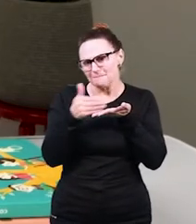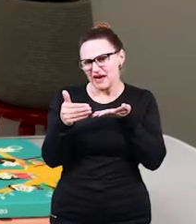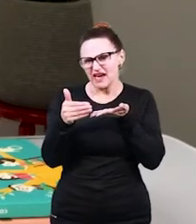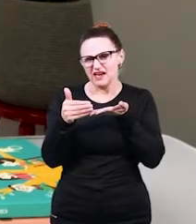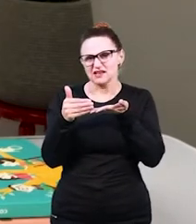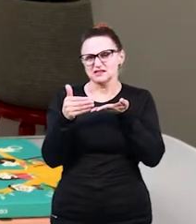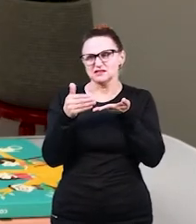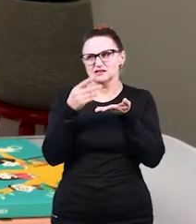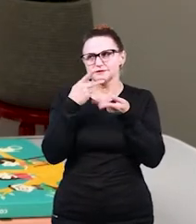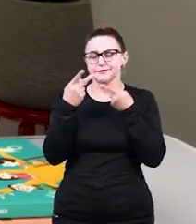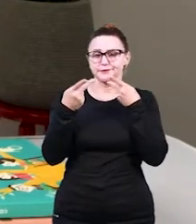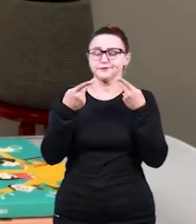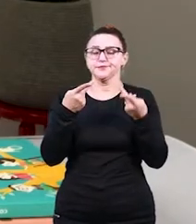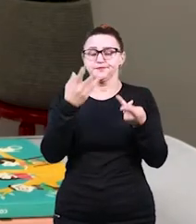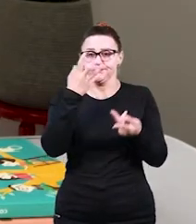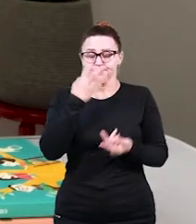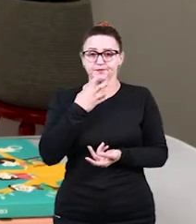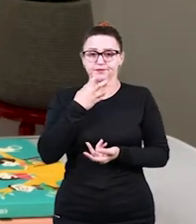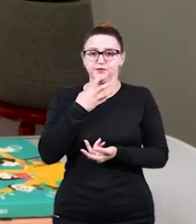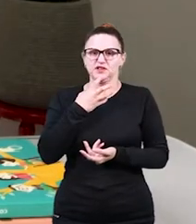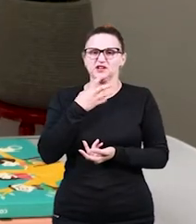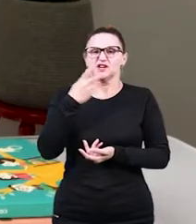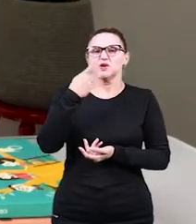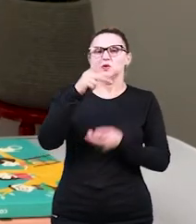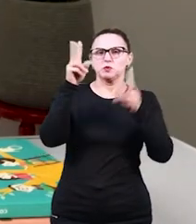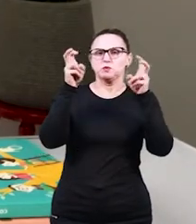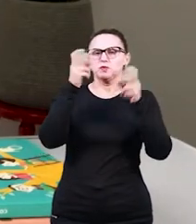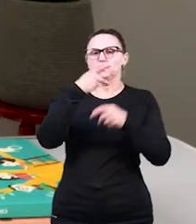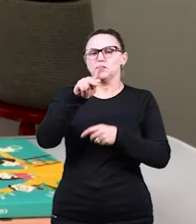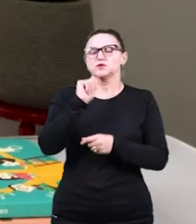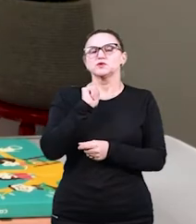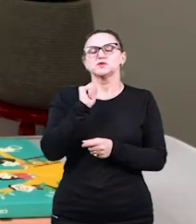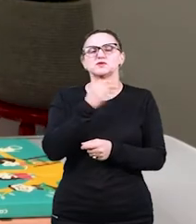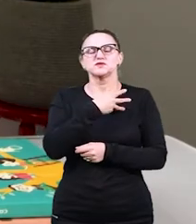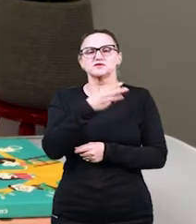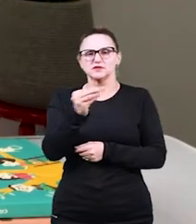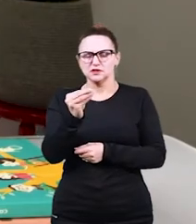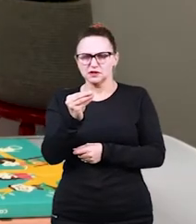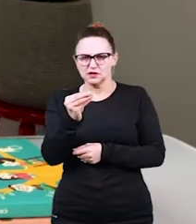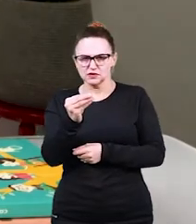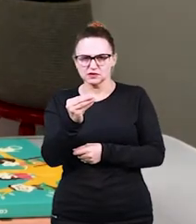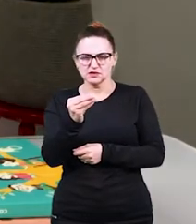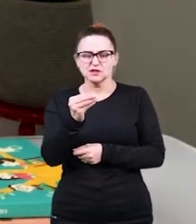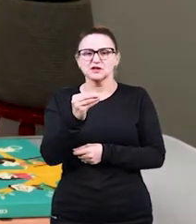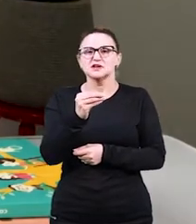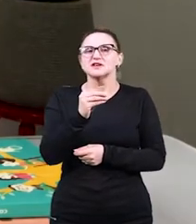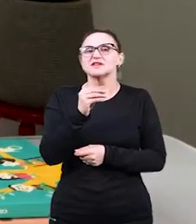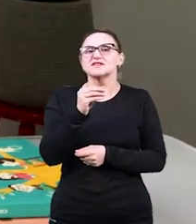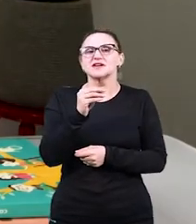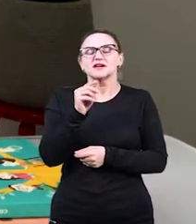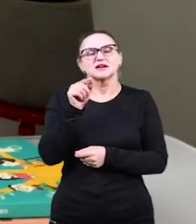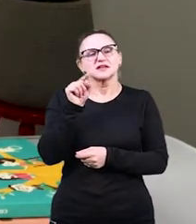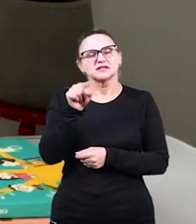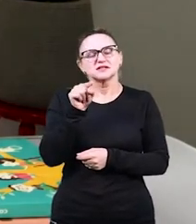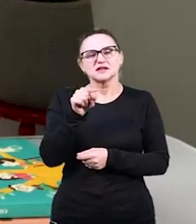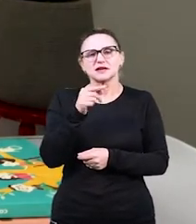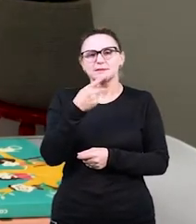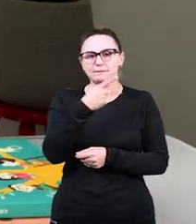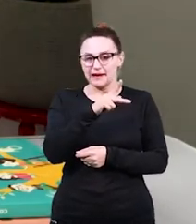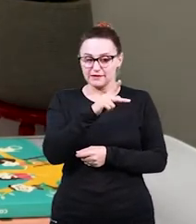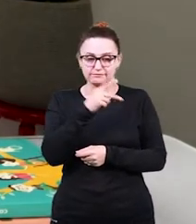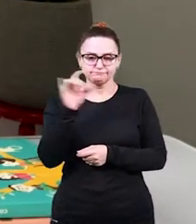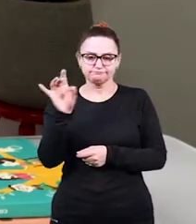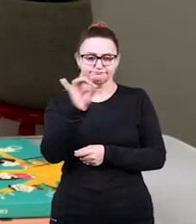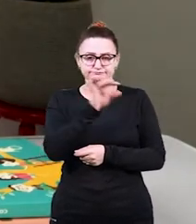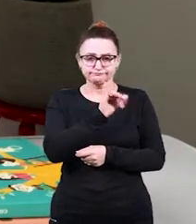pouco ameaçadora, que fala assim, ó: os vossos filhos serão para vós como vós tiverdes sido para vossos